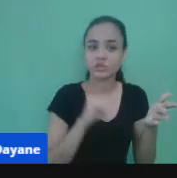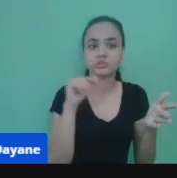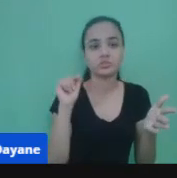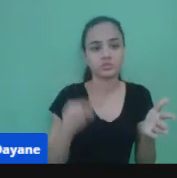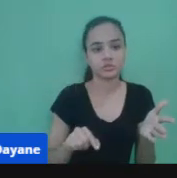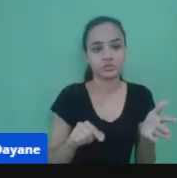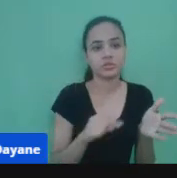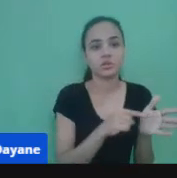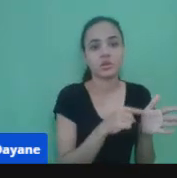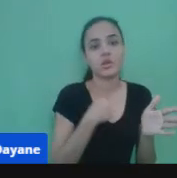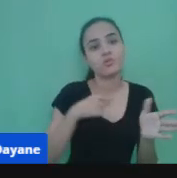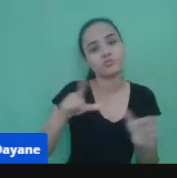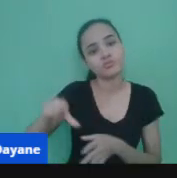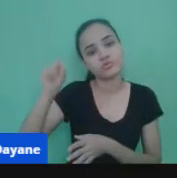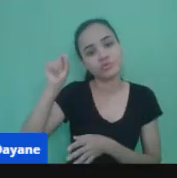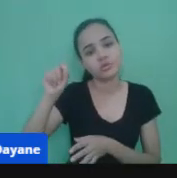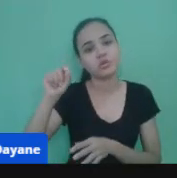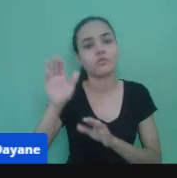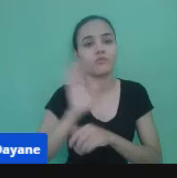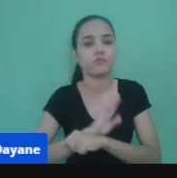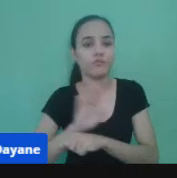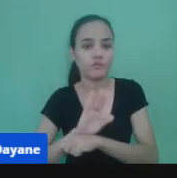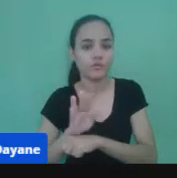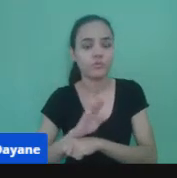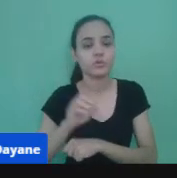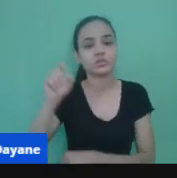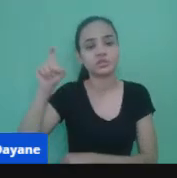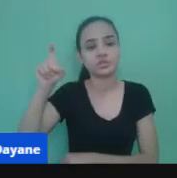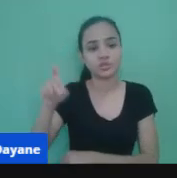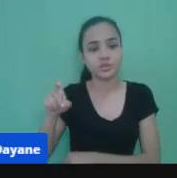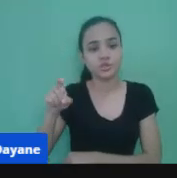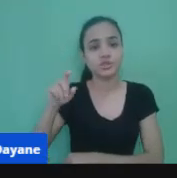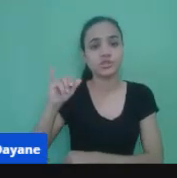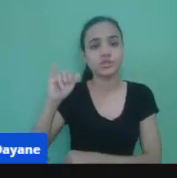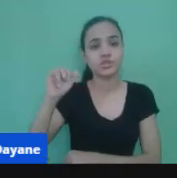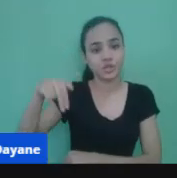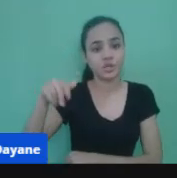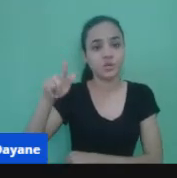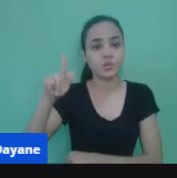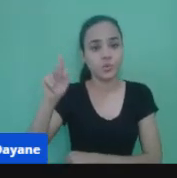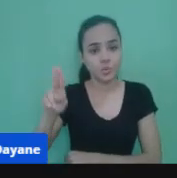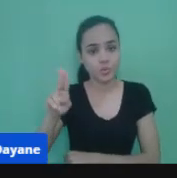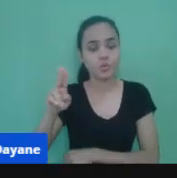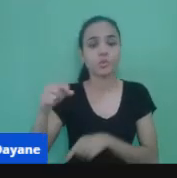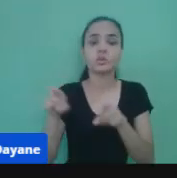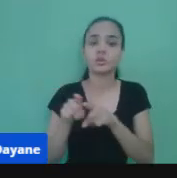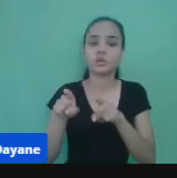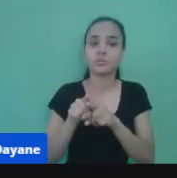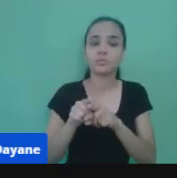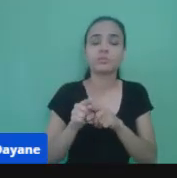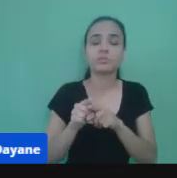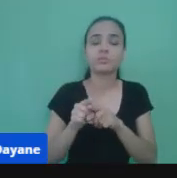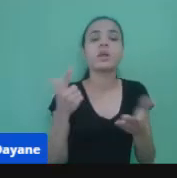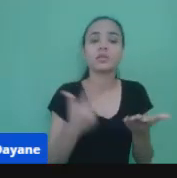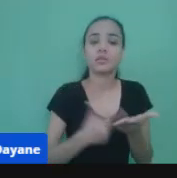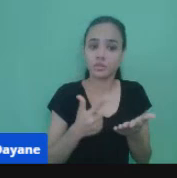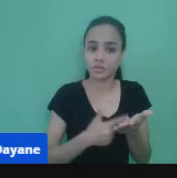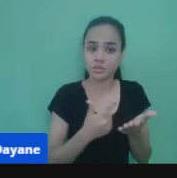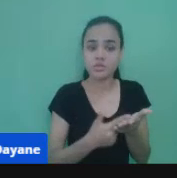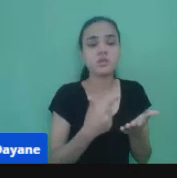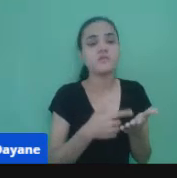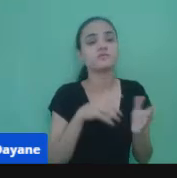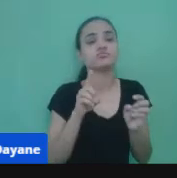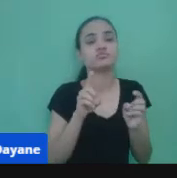chamado Xingu, também presente nas indicações do nosso livro didático. Então, seleção e visualização. Fui